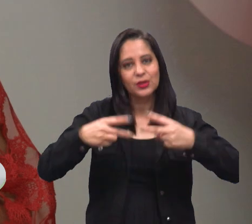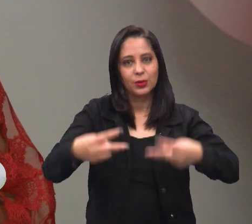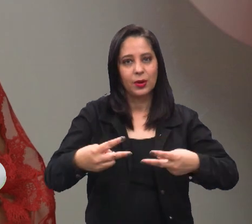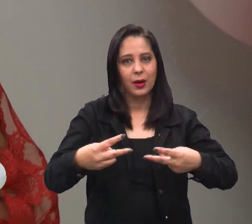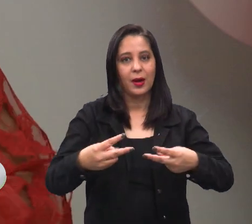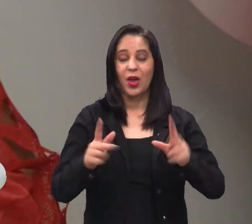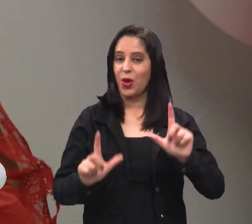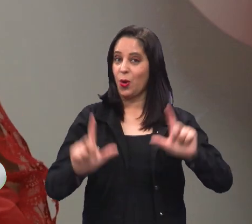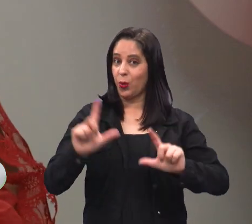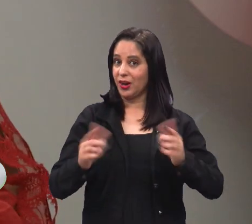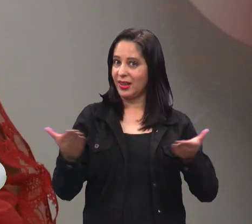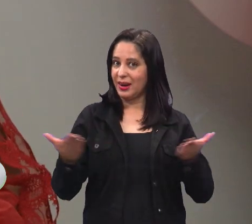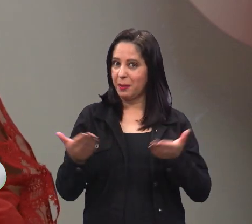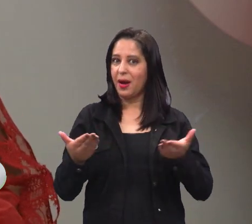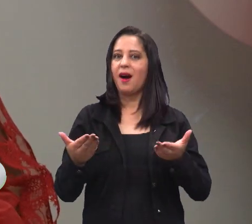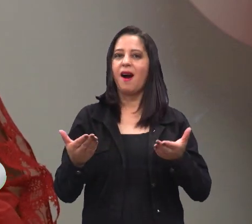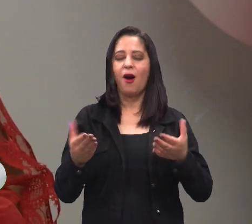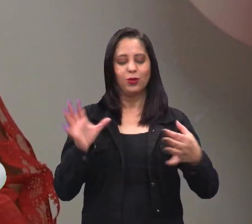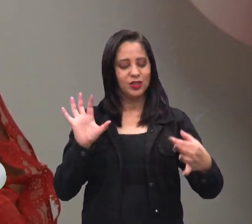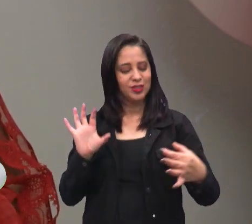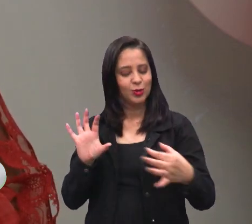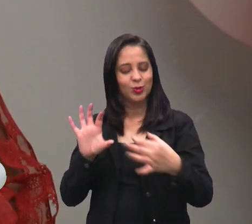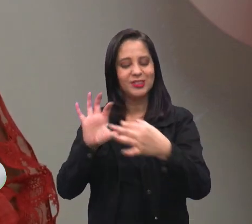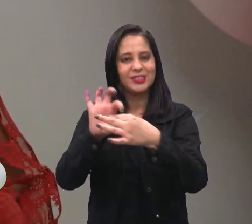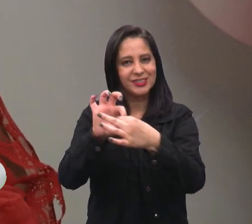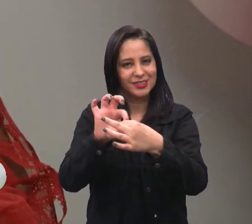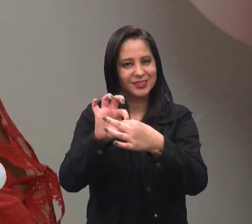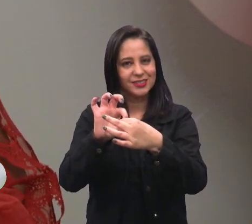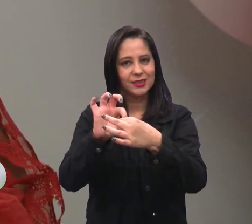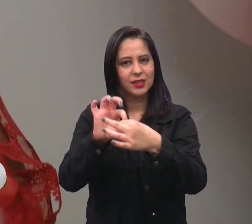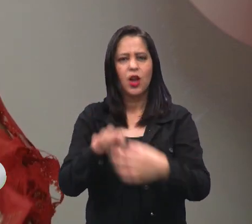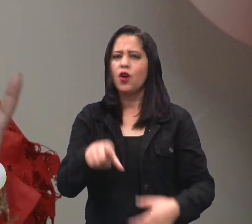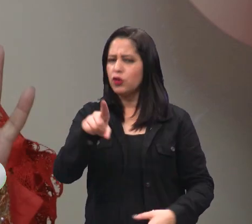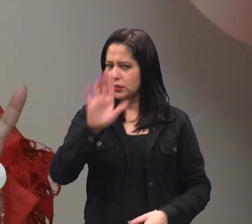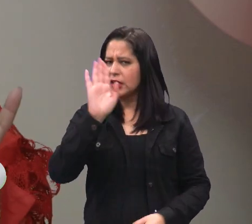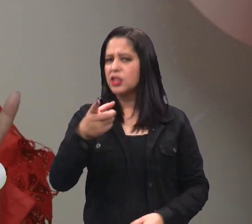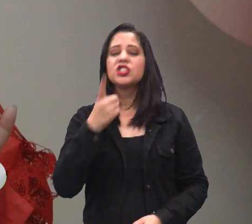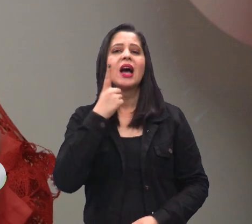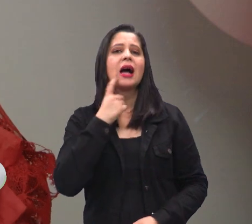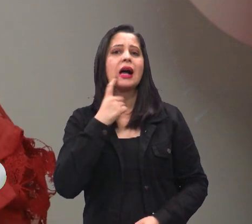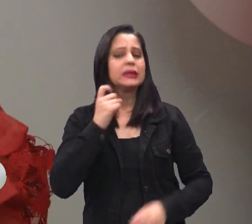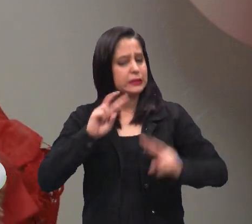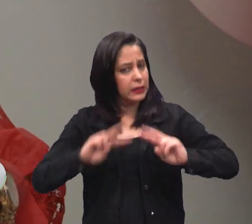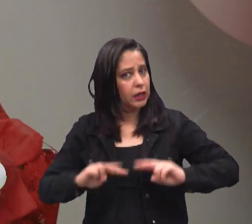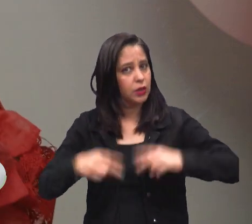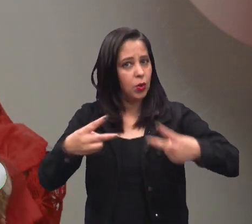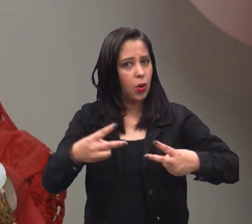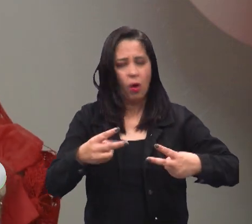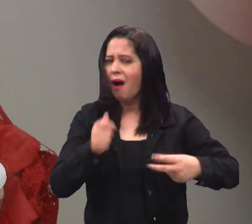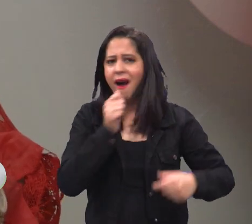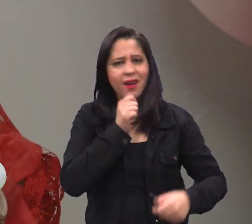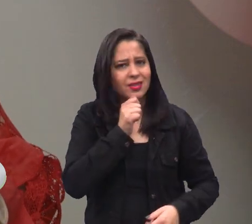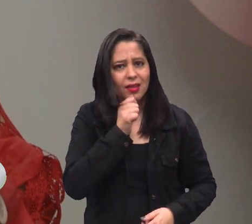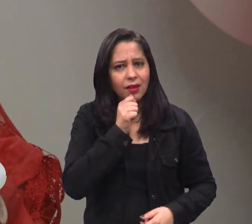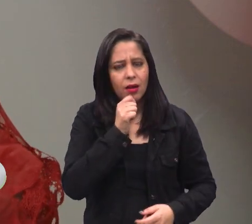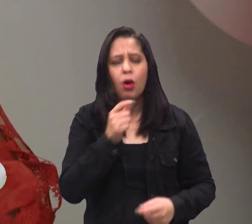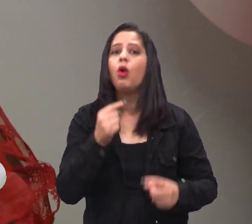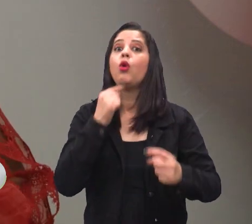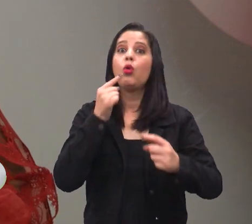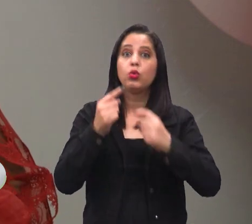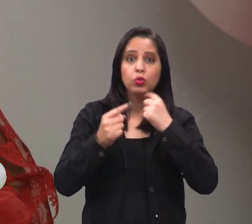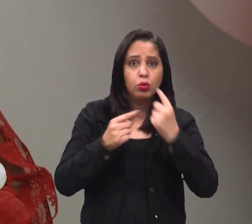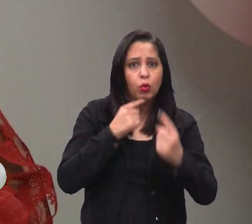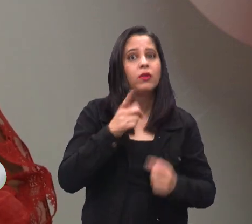corrente do bem que salva vidas. Você já é um doador? Se ainda não é, ou tem alguma dúvida sobre o